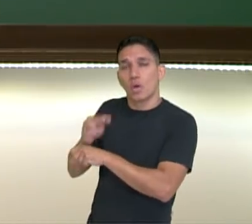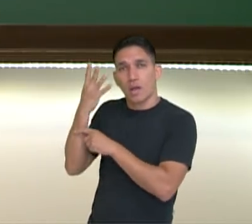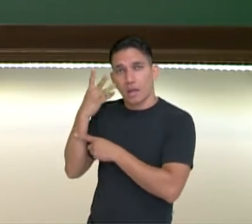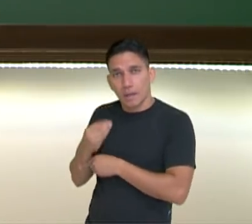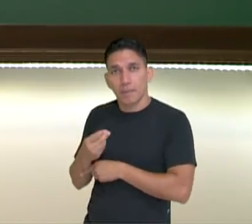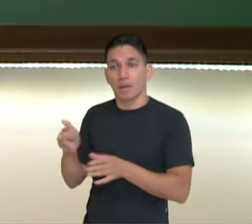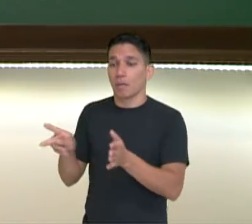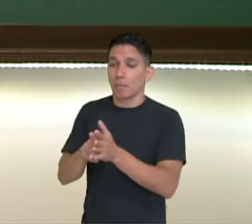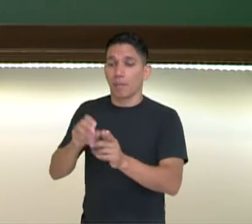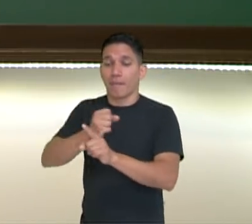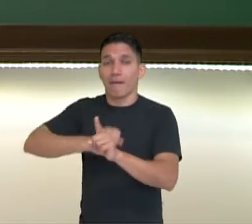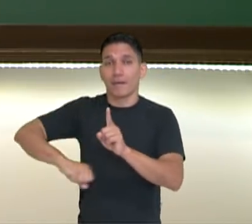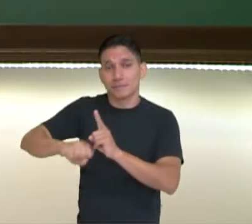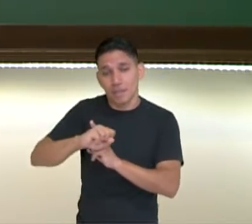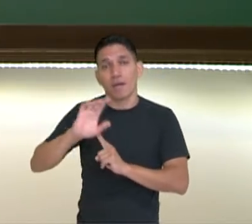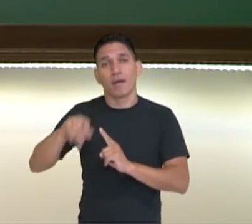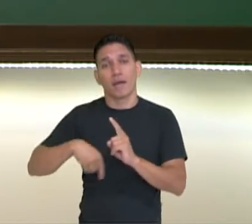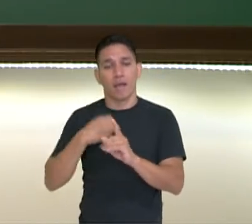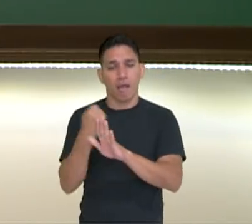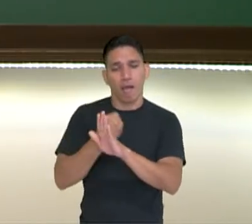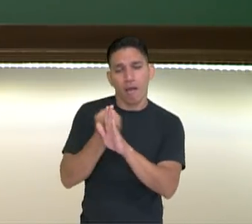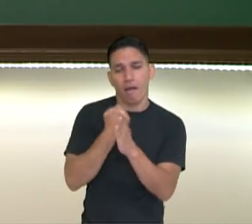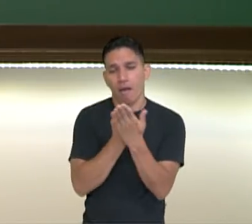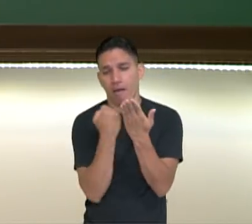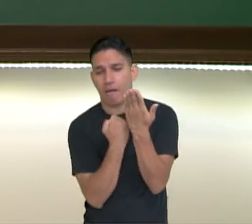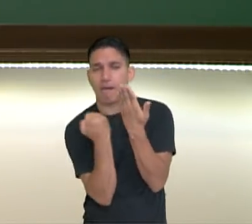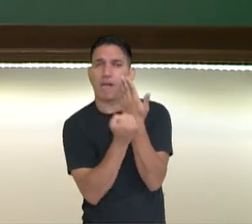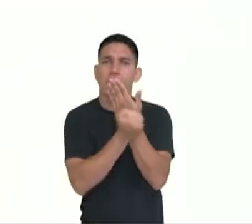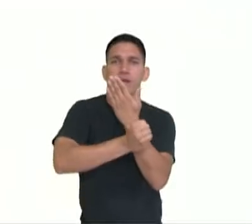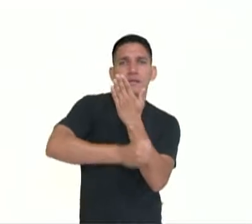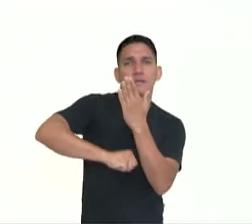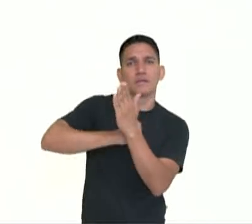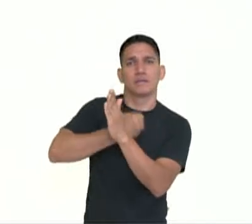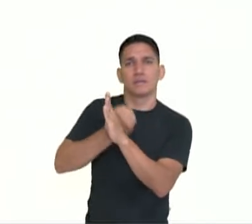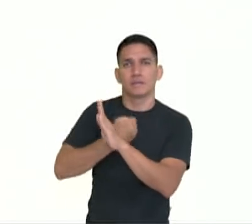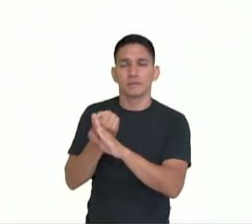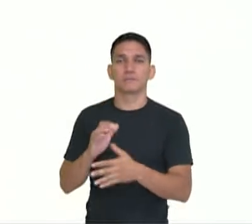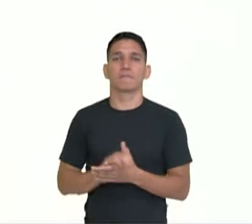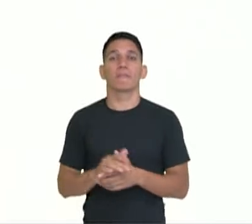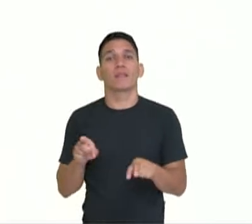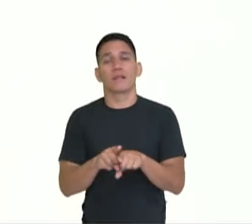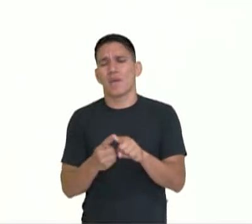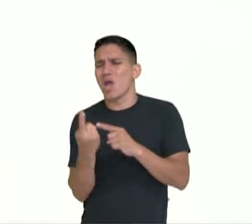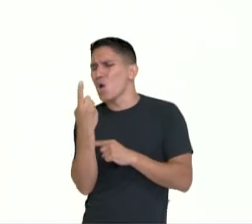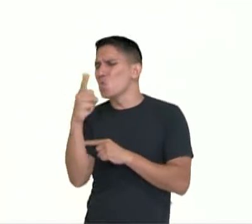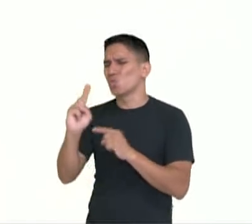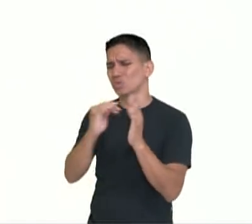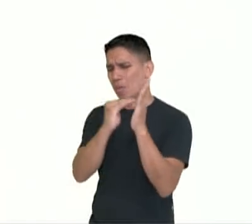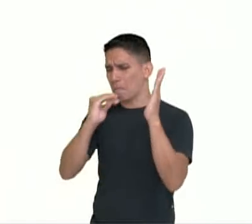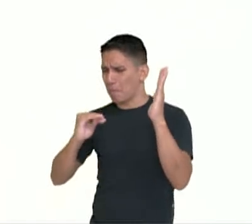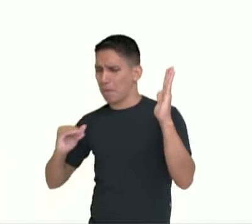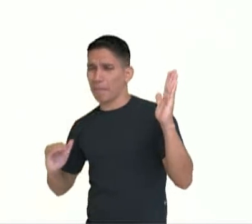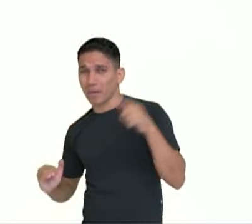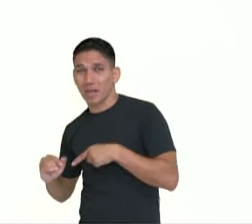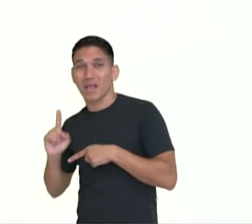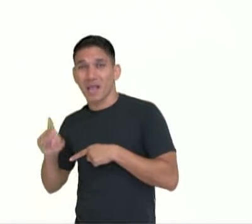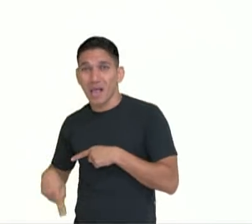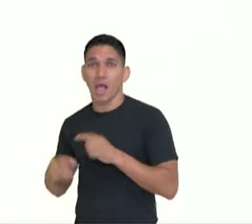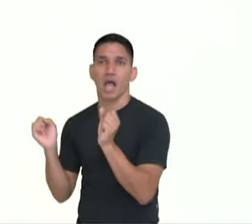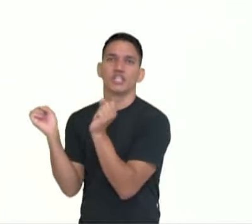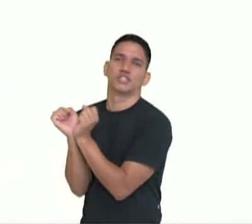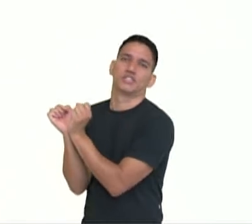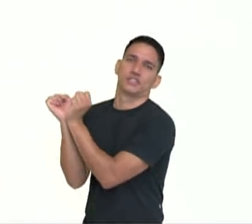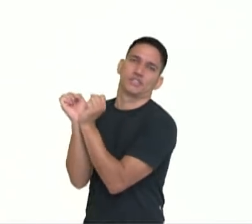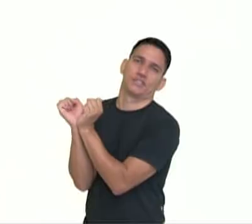cidade, os artesãos. E daí você vai ter, por último, escravos, principalmente estrangeiros, prisioneiros de